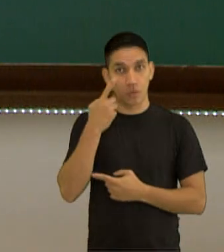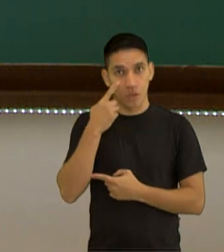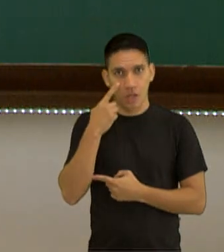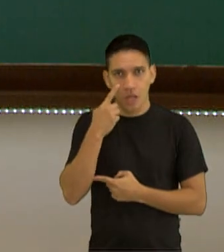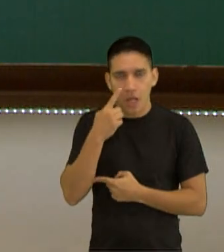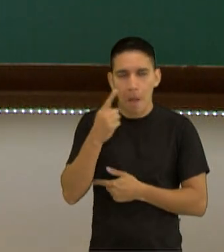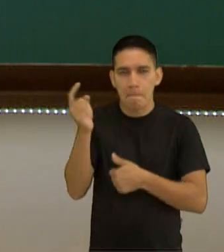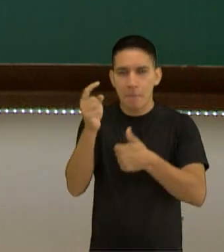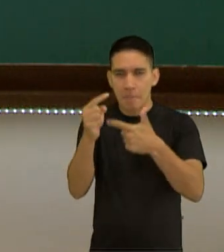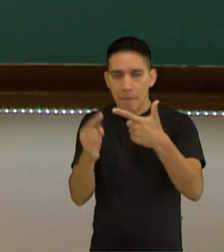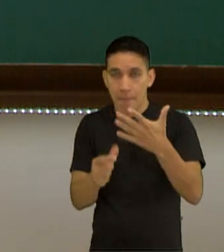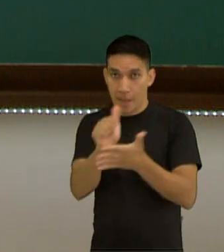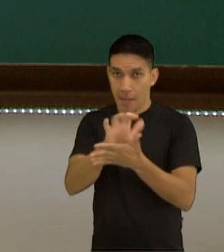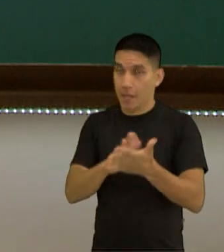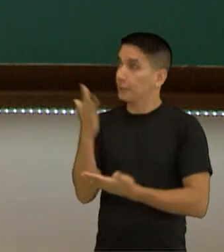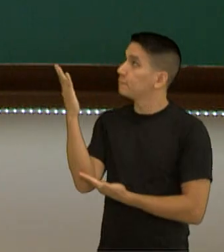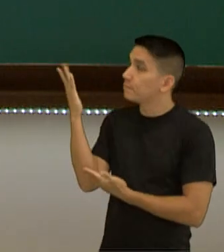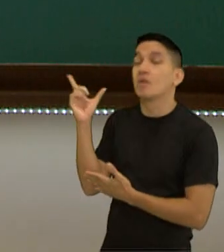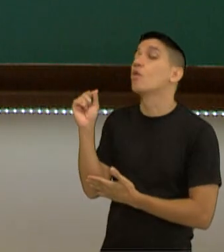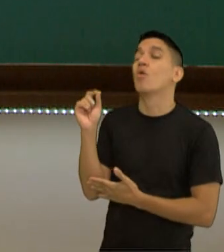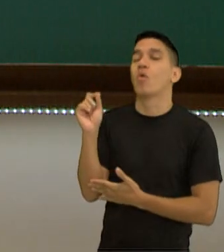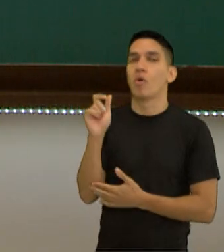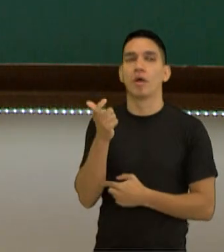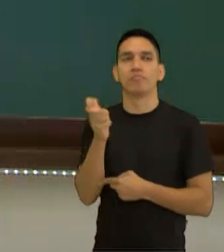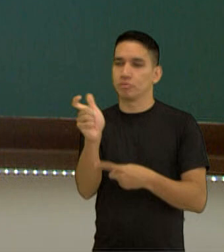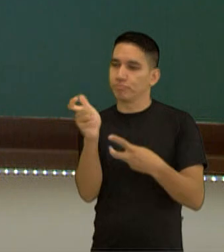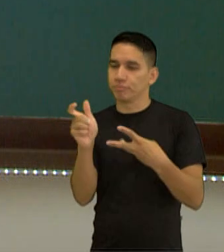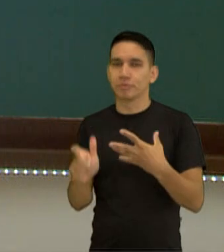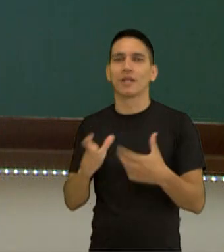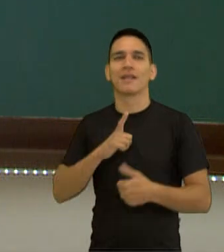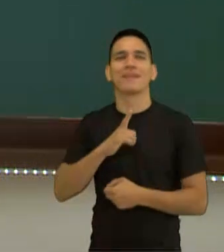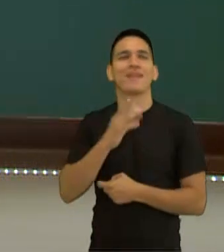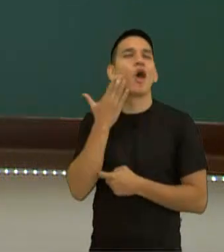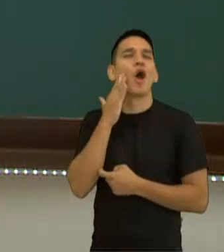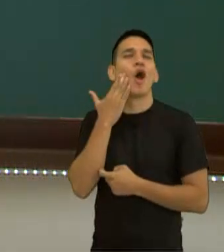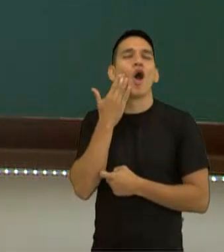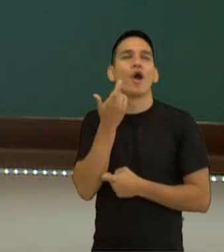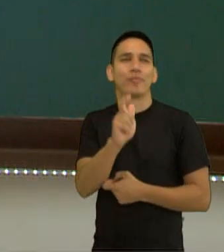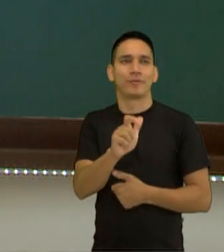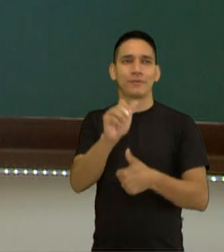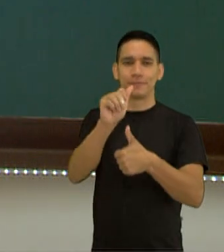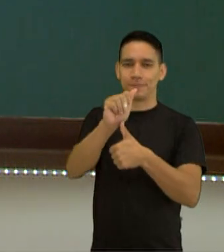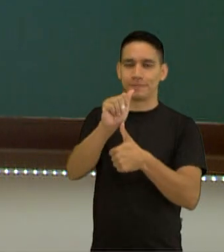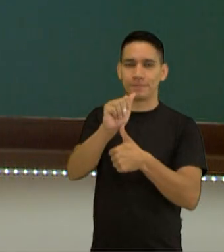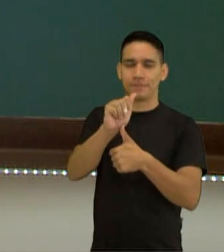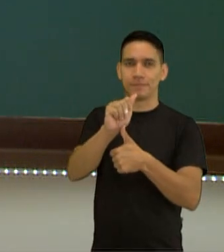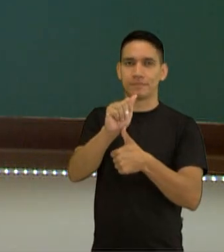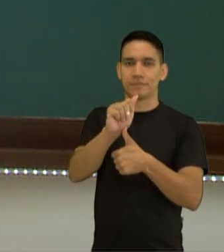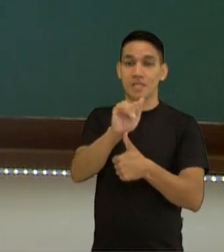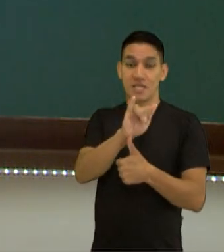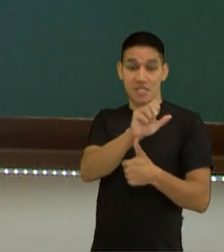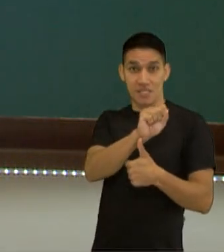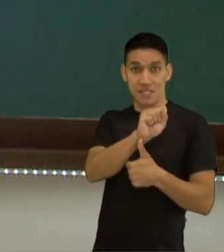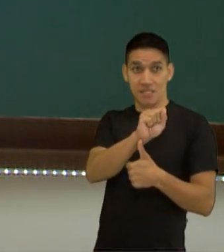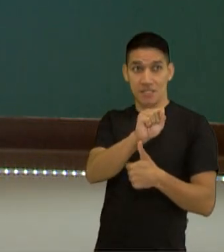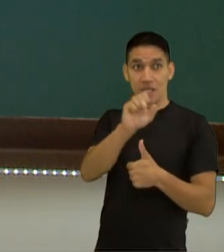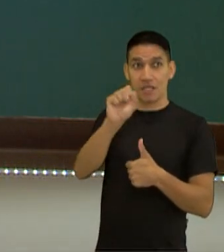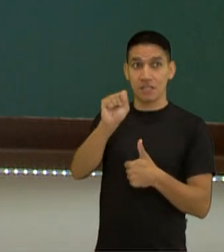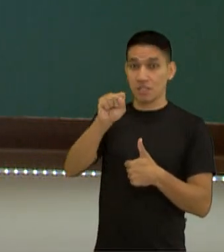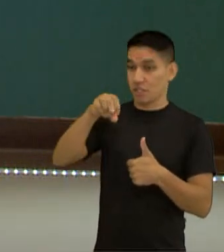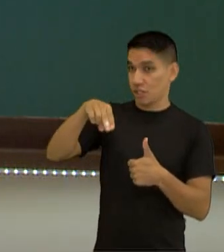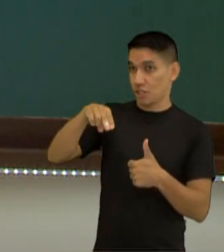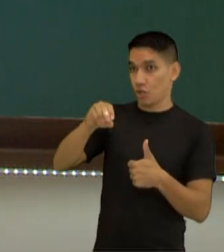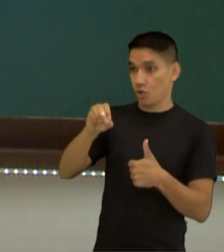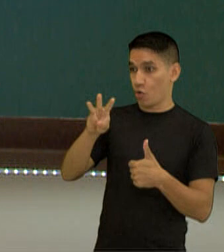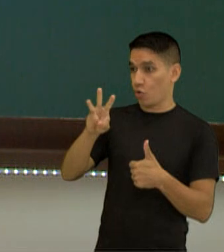Observando o nosso exercício, então nós temos look, it is snowing, ou it's snowing. Então,